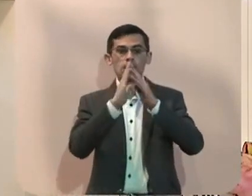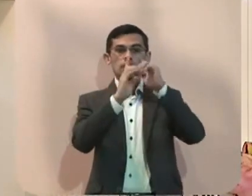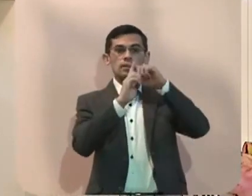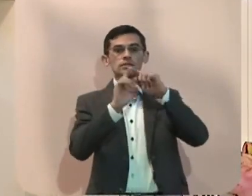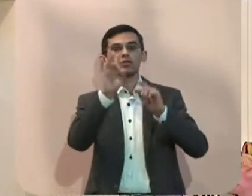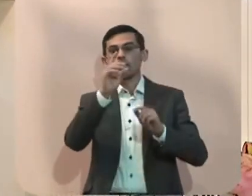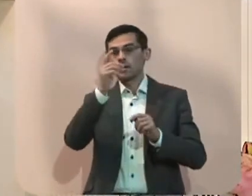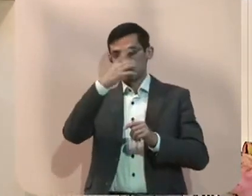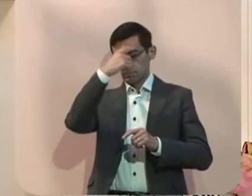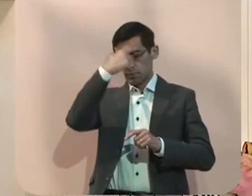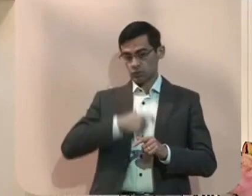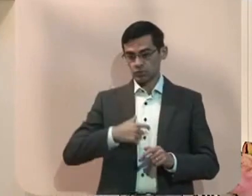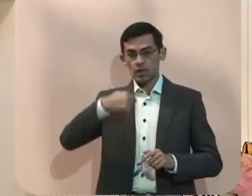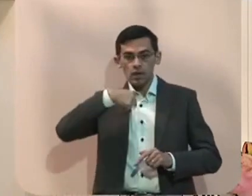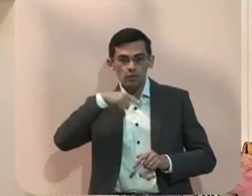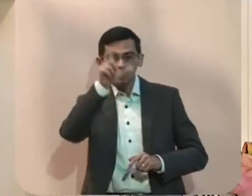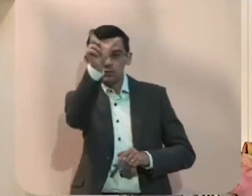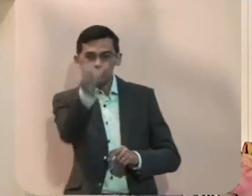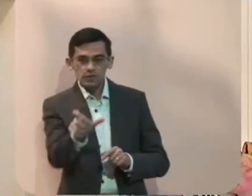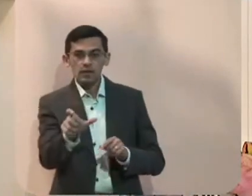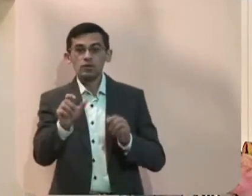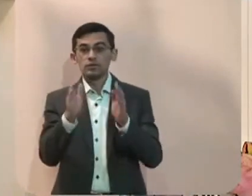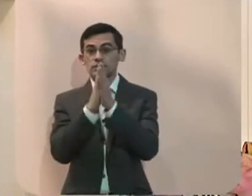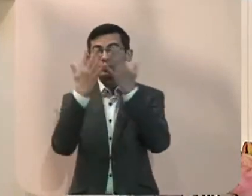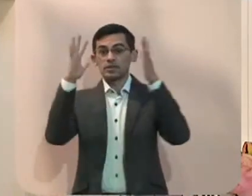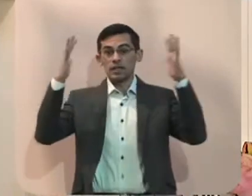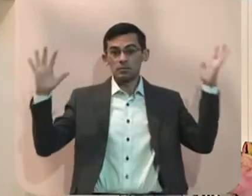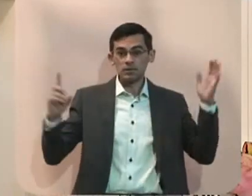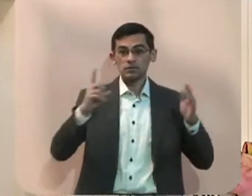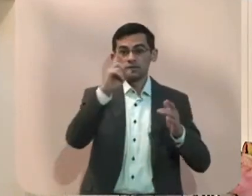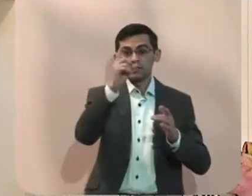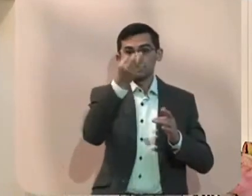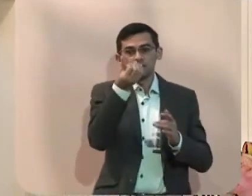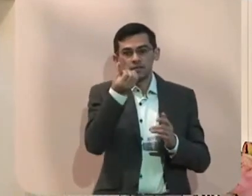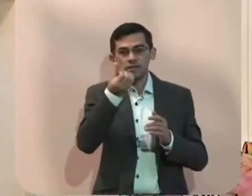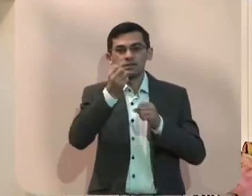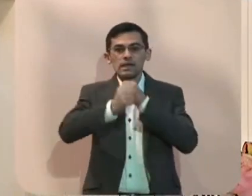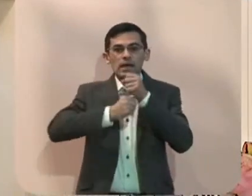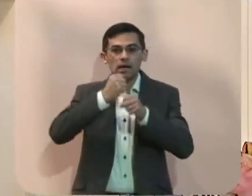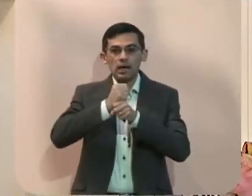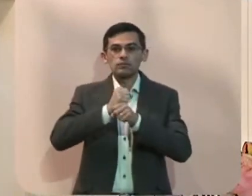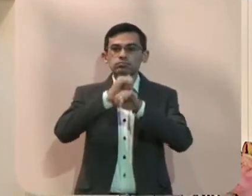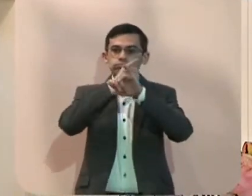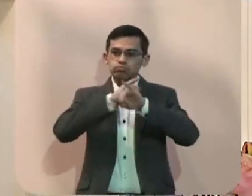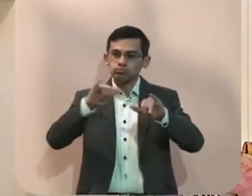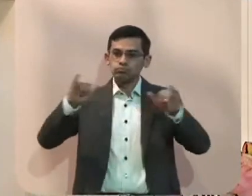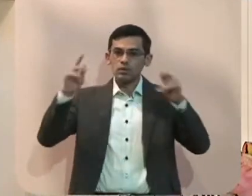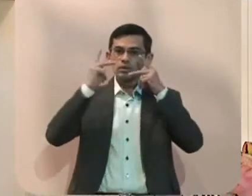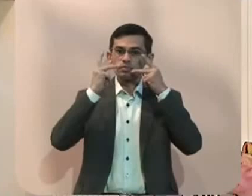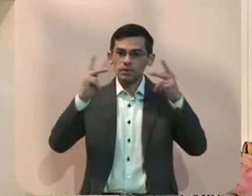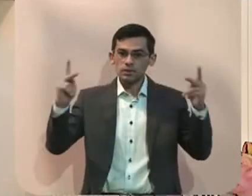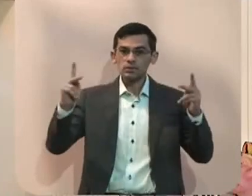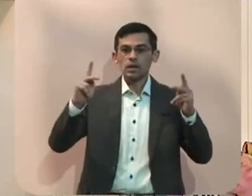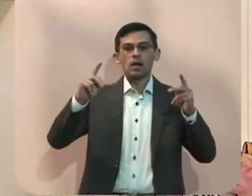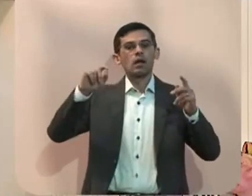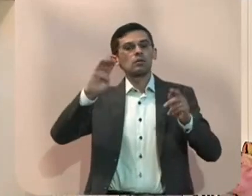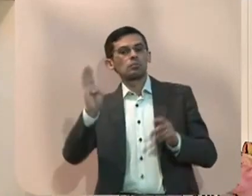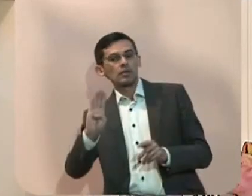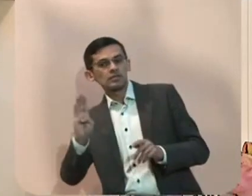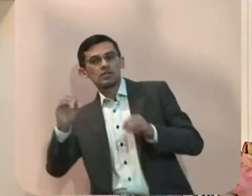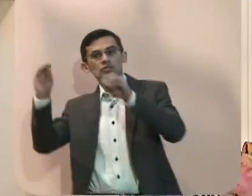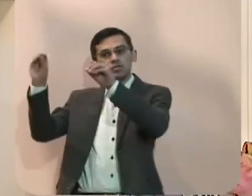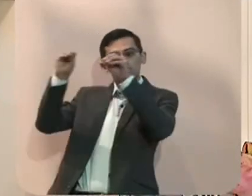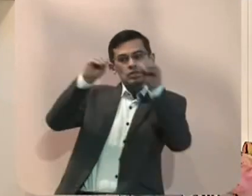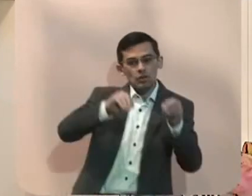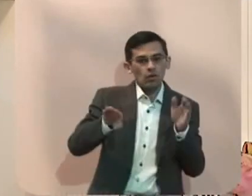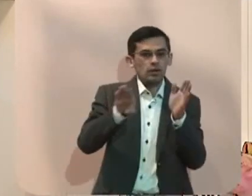pessoas. Então eu e você estamos comemorando 106 anos em que o Evangelho, através dos batistas, chegou aqui